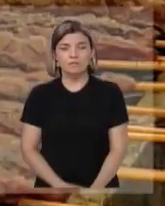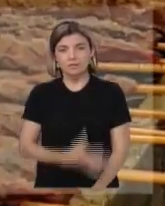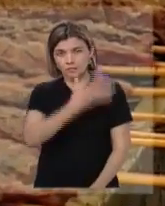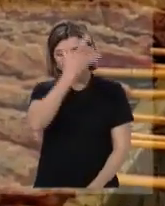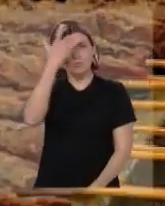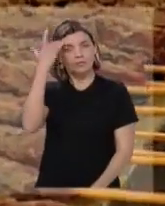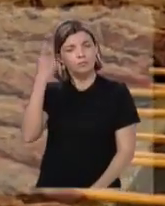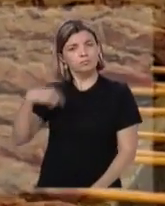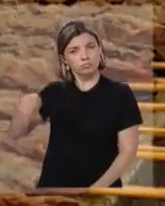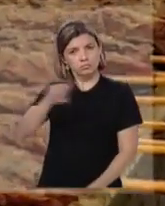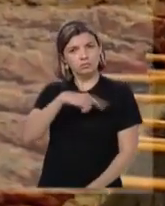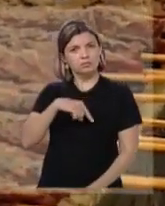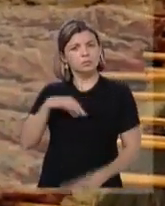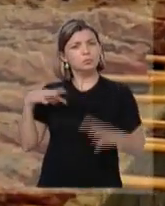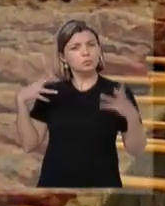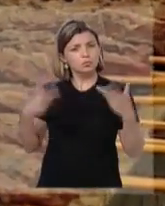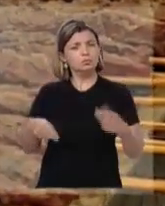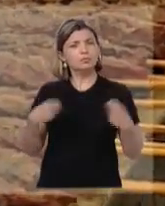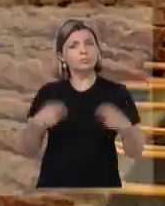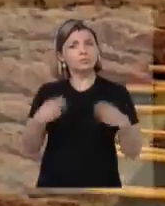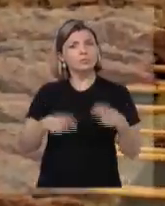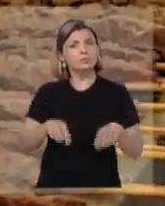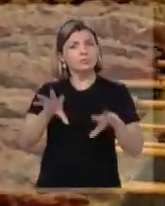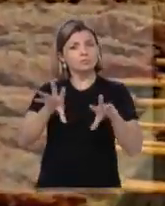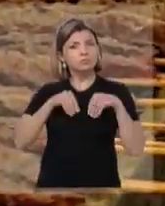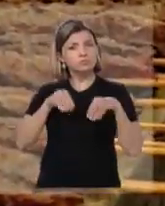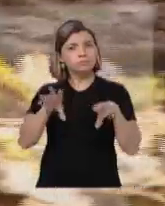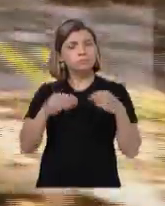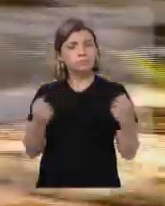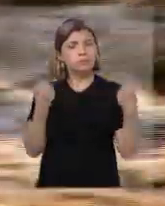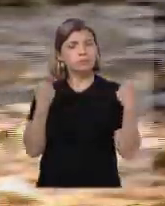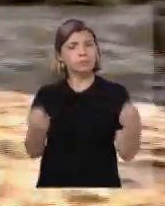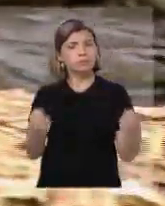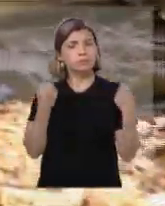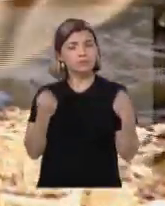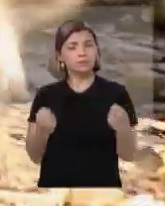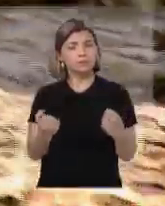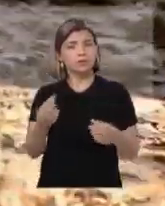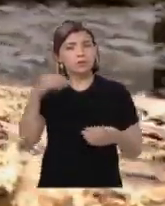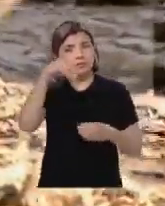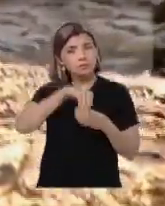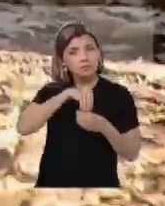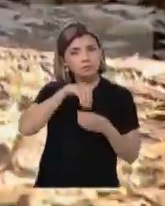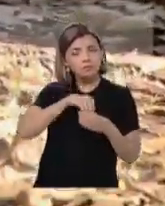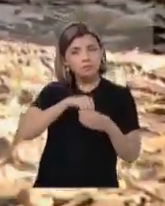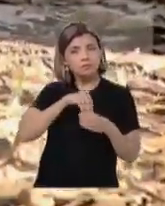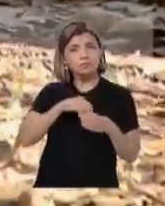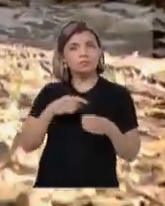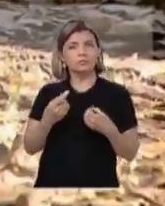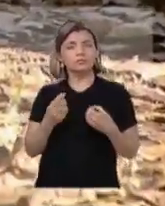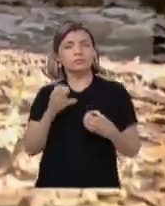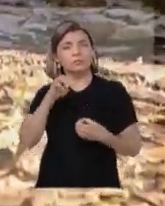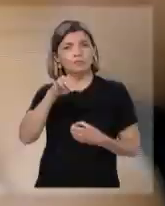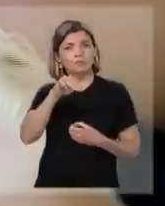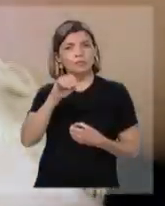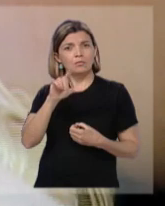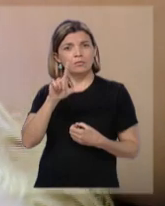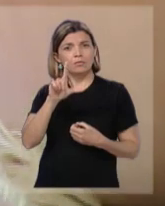Assim como nós, muitos seres vivos obtêm energia a partir da oxidação de moléculas orgânicas,